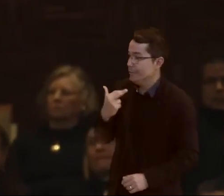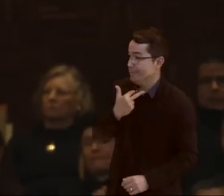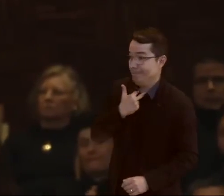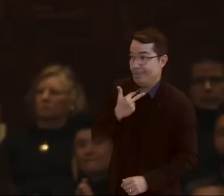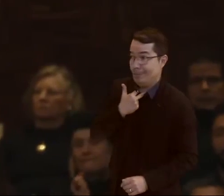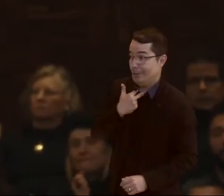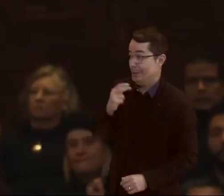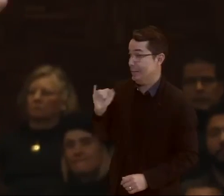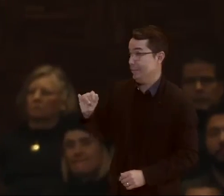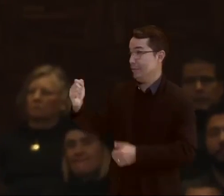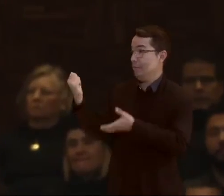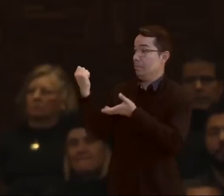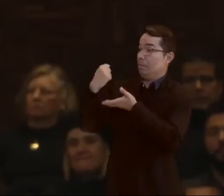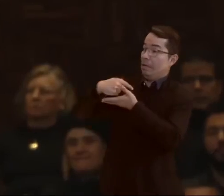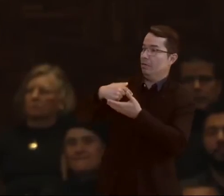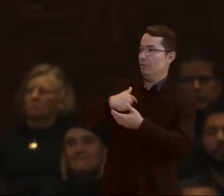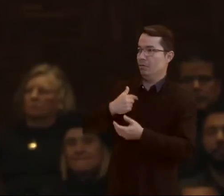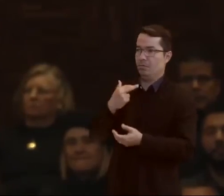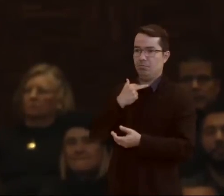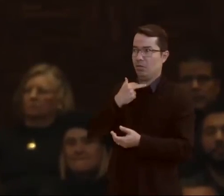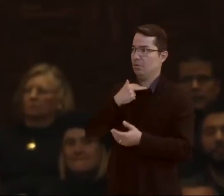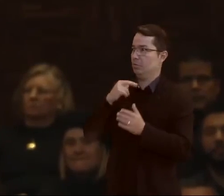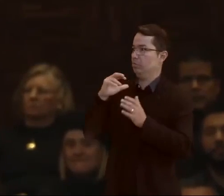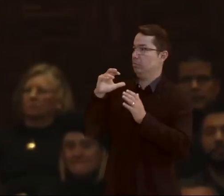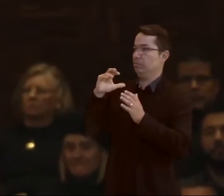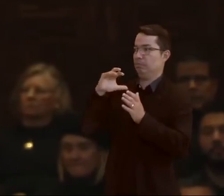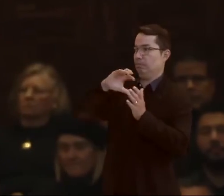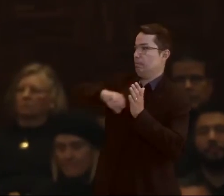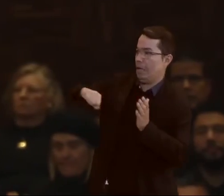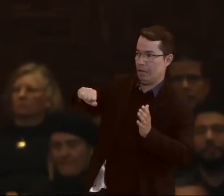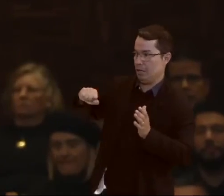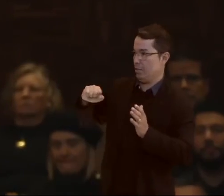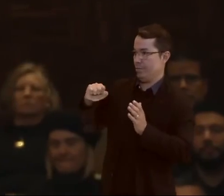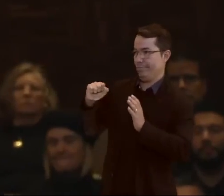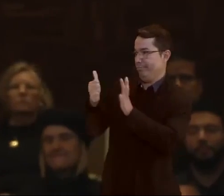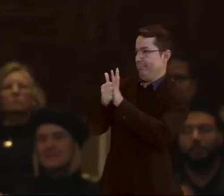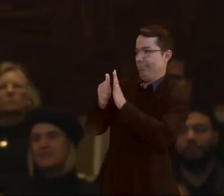se você não pagar, tomar a igreja para nós. Vai ser um escândalo para o Bradesco.